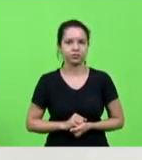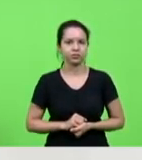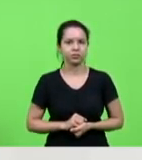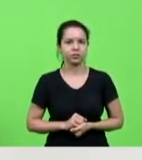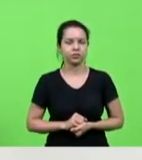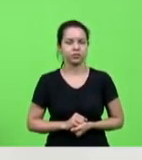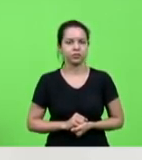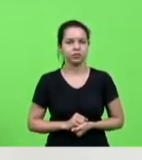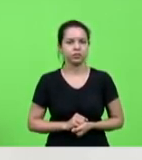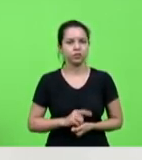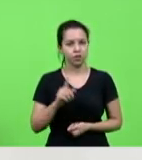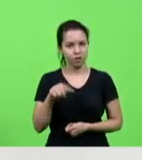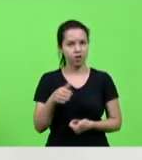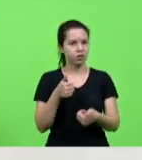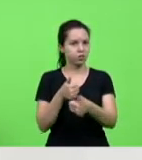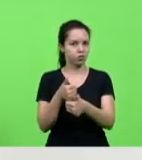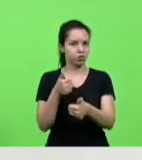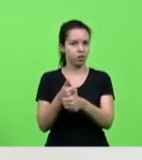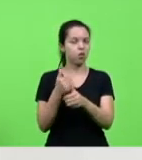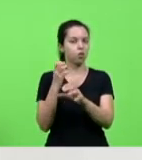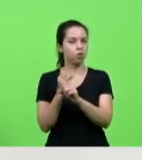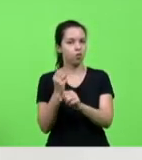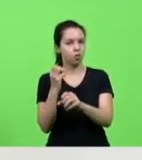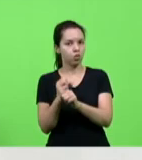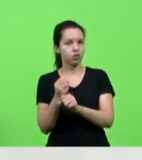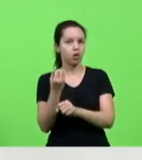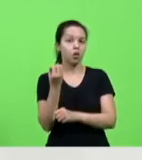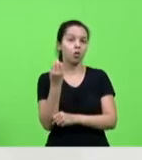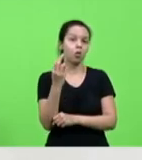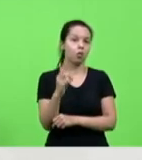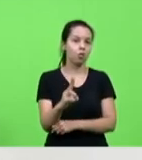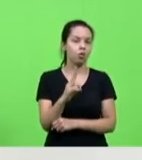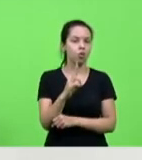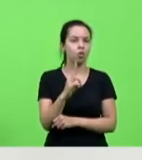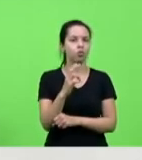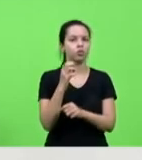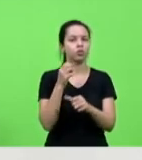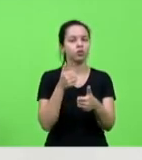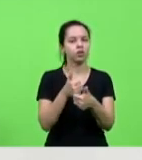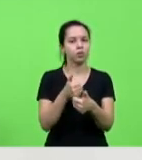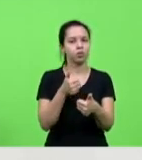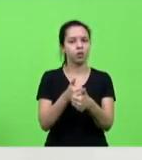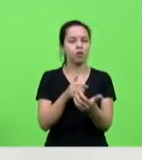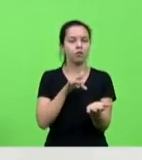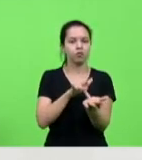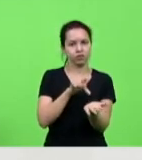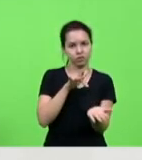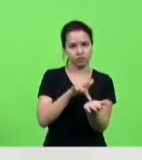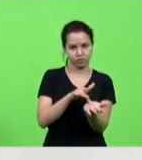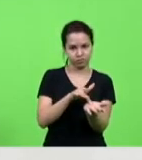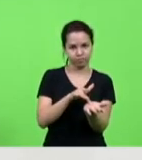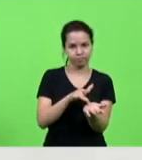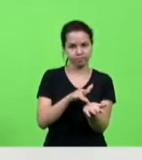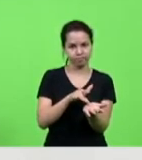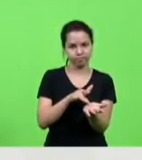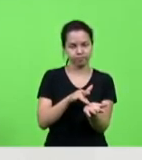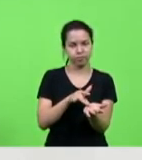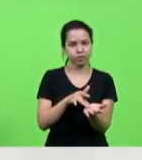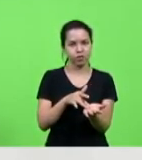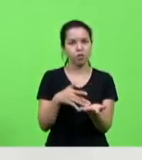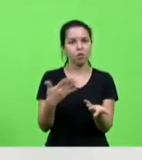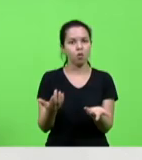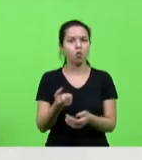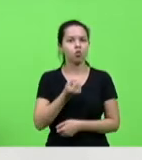Se é tribunal de contas ou tribunal faz de conta? Tal número,